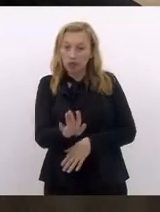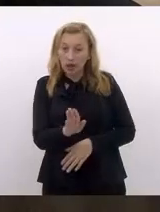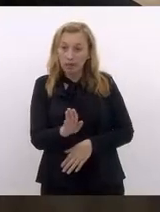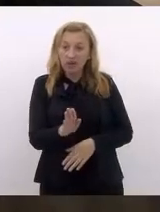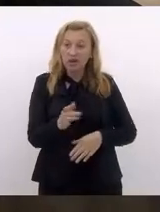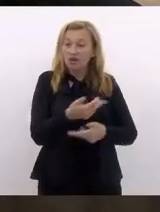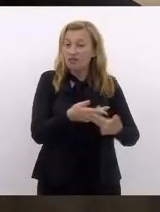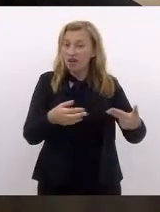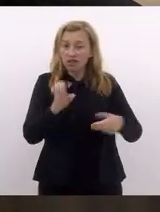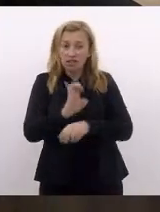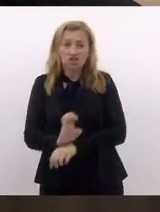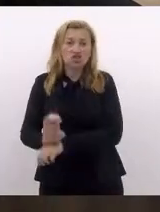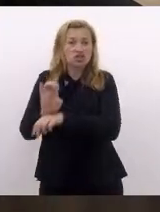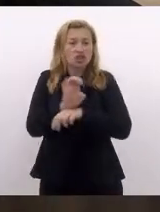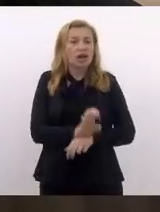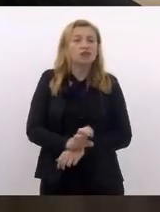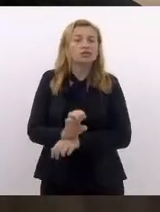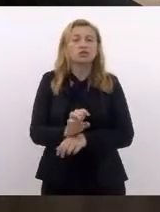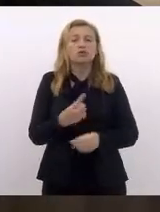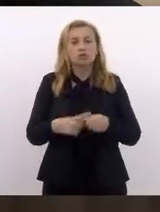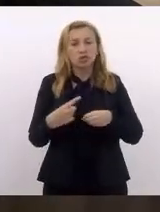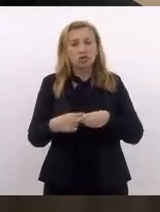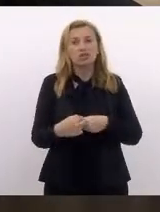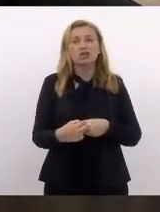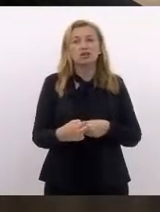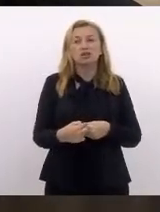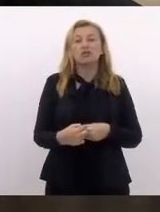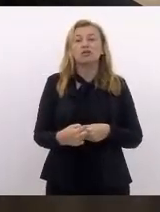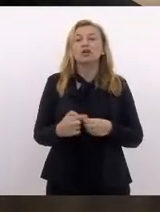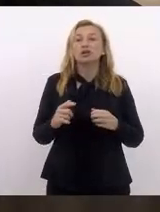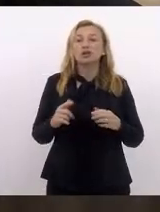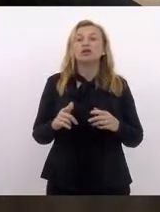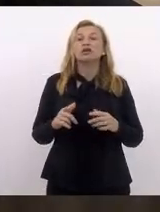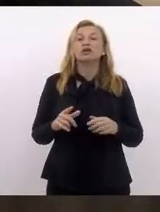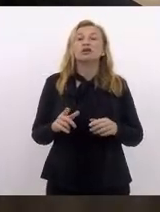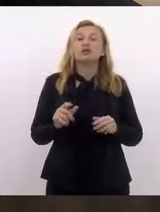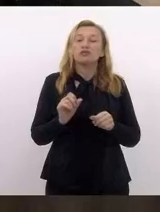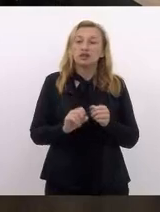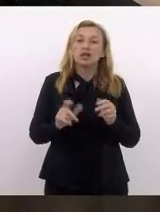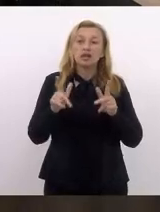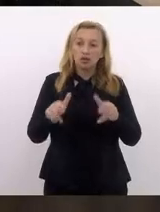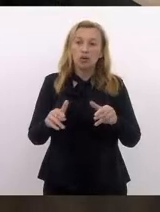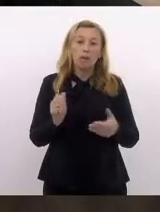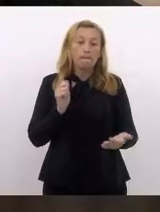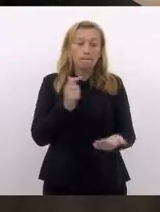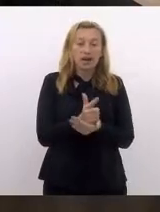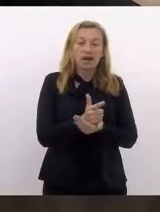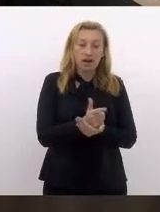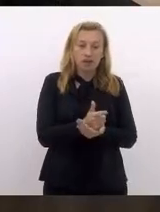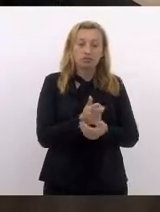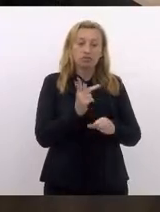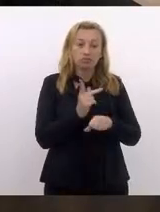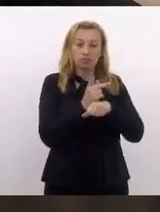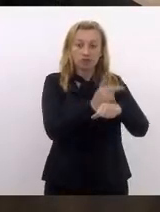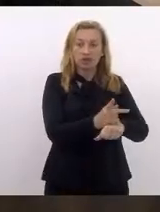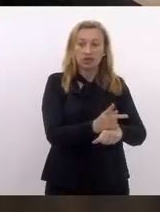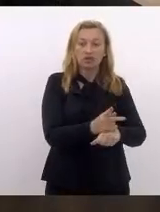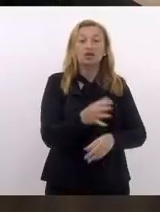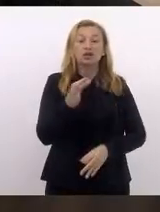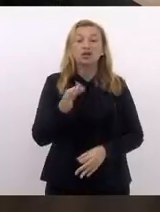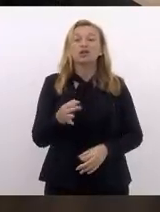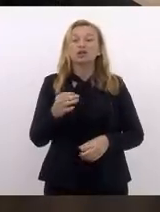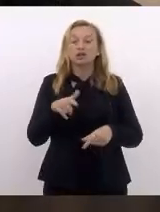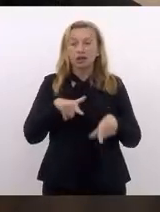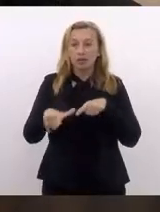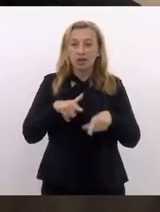e vários estados e municípios que passaram por isso Pagaram a bonito mas Justiça com os profissionais de Educação do Estado do Rio de Janeiro tem que